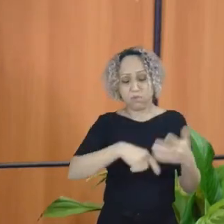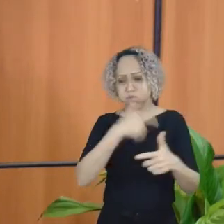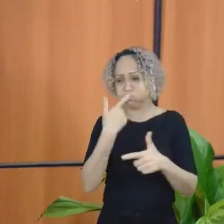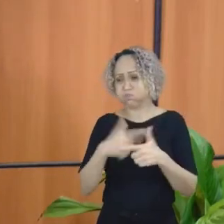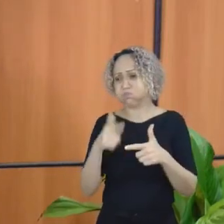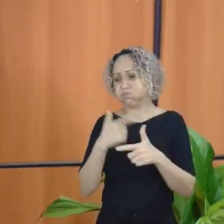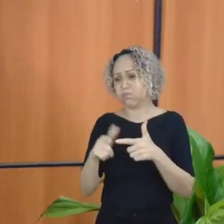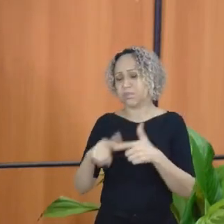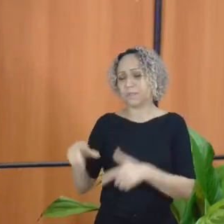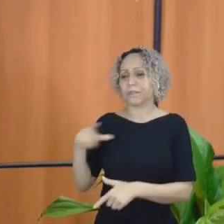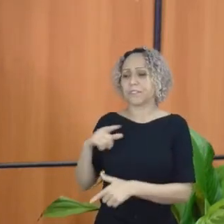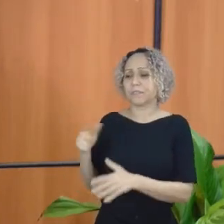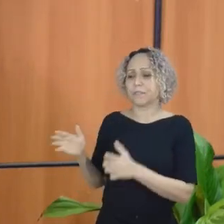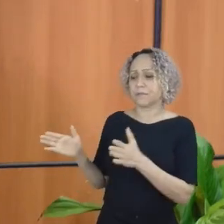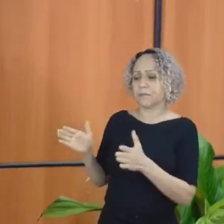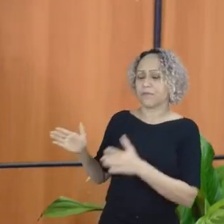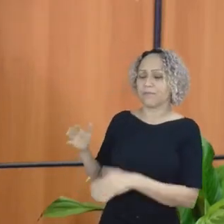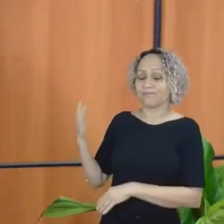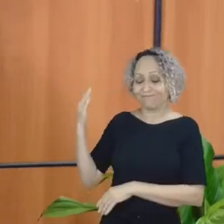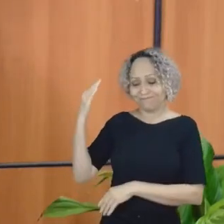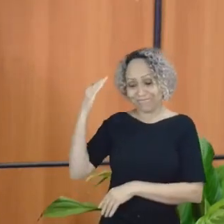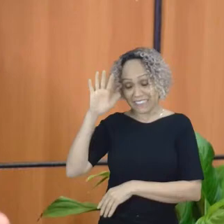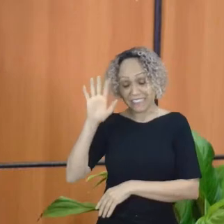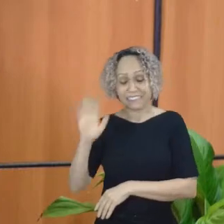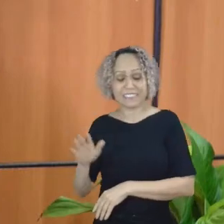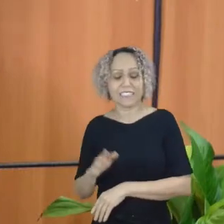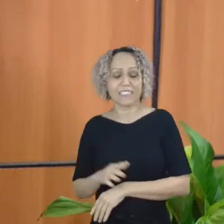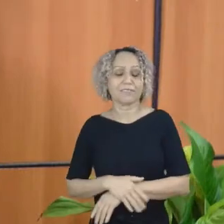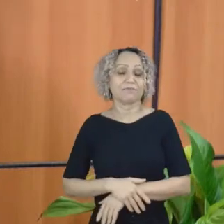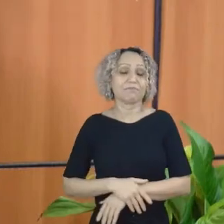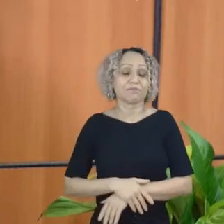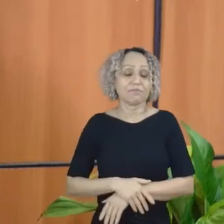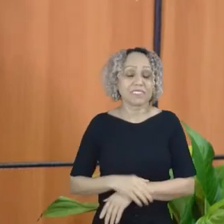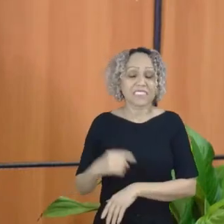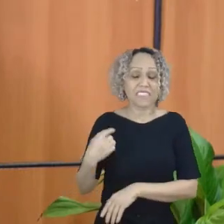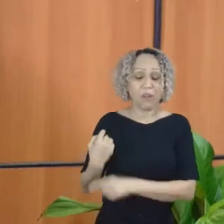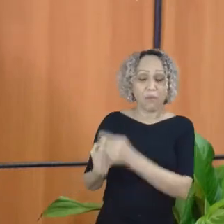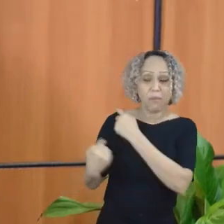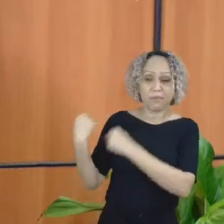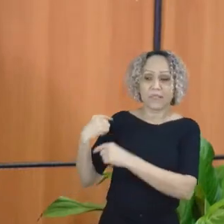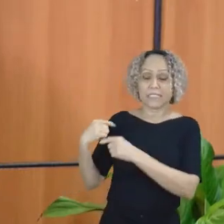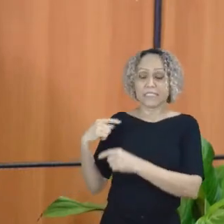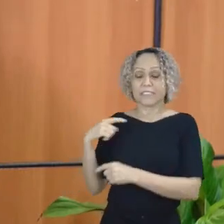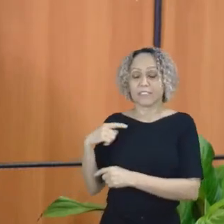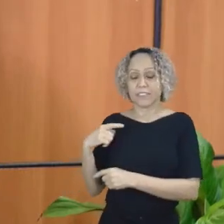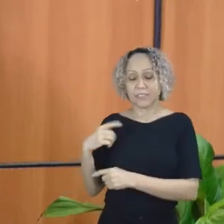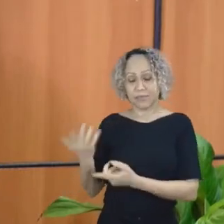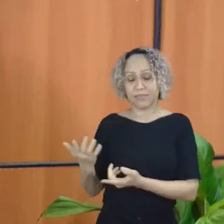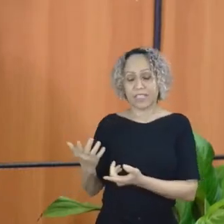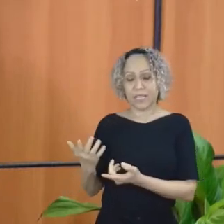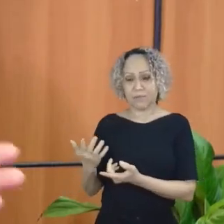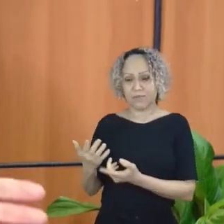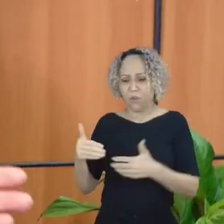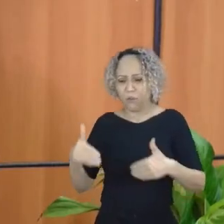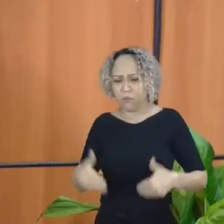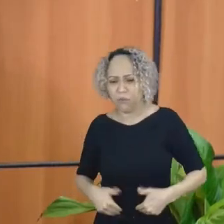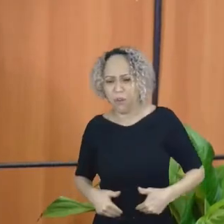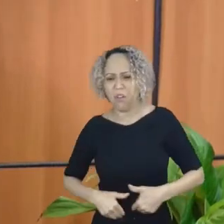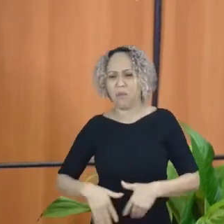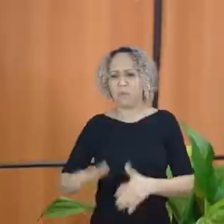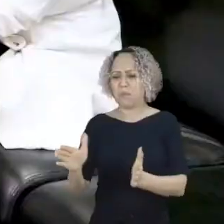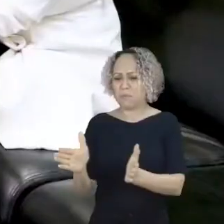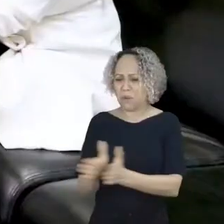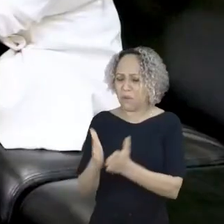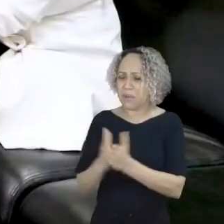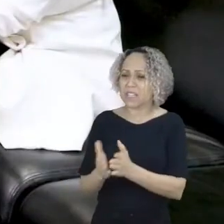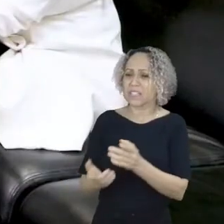ano passado, uma situação de fome e miséria, a fome que tinha acabado, que voltou, e nós conseguimos, neste 1 ano